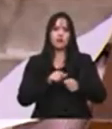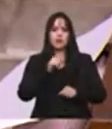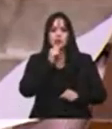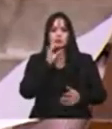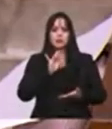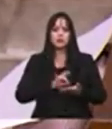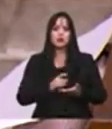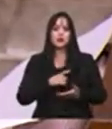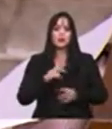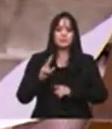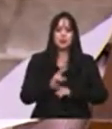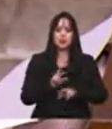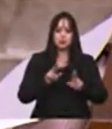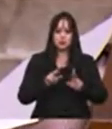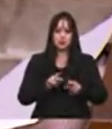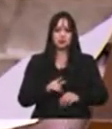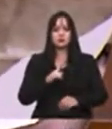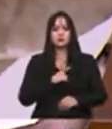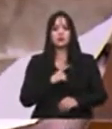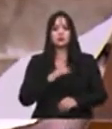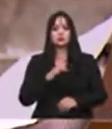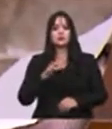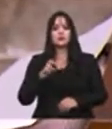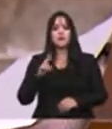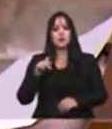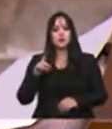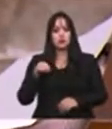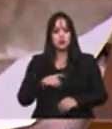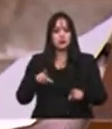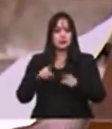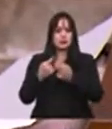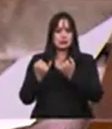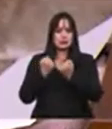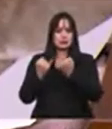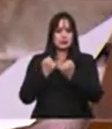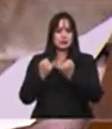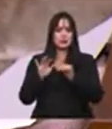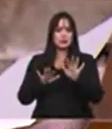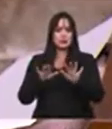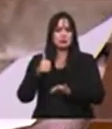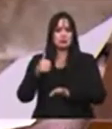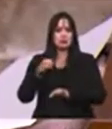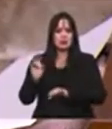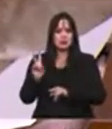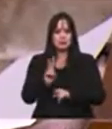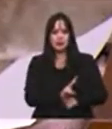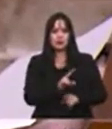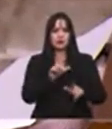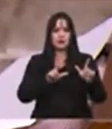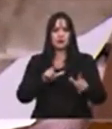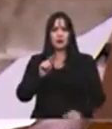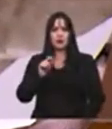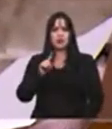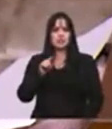mediante o mecanismo de empréstimos simulados, tendo Fernando Collor simulado a concessão de pelo menos 10 empréstimos pela TV